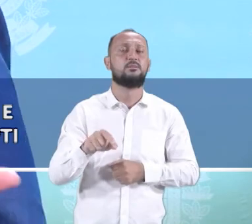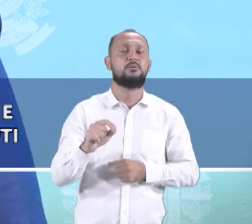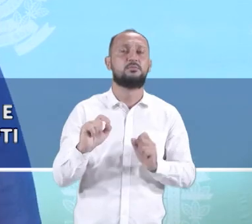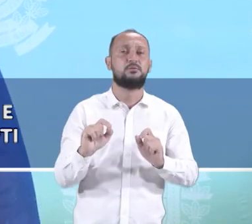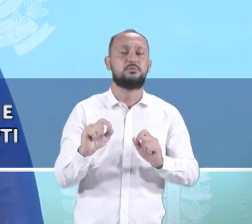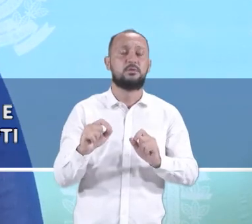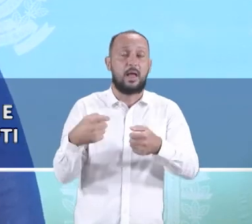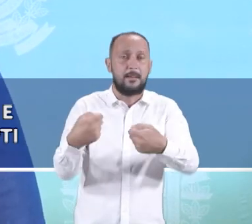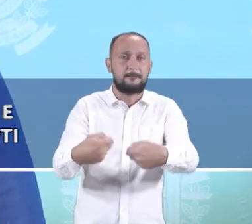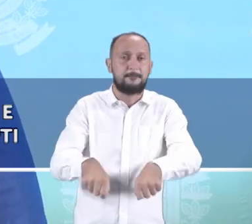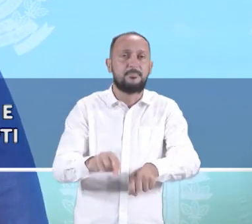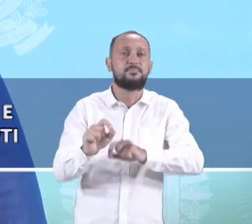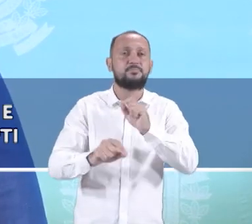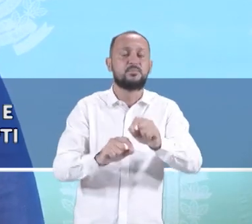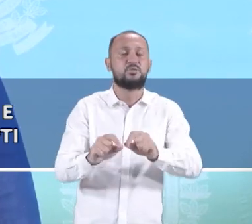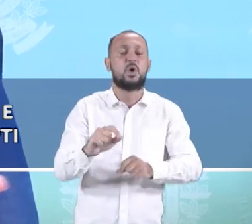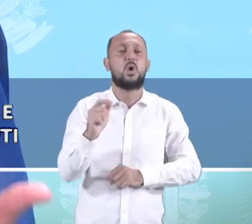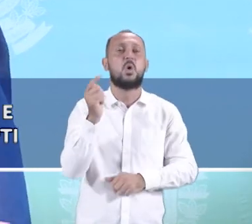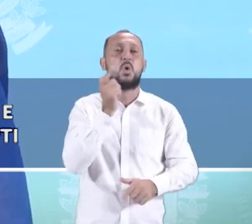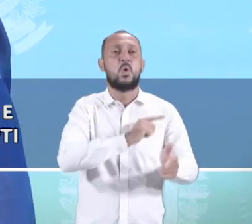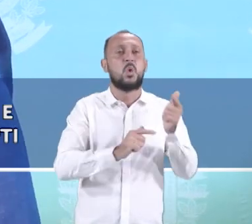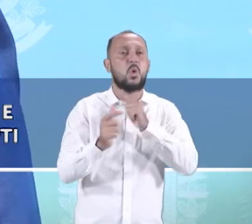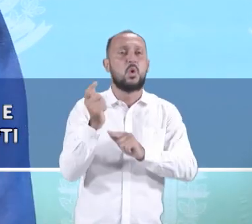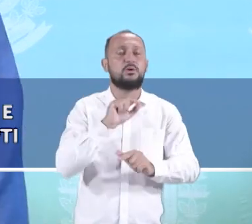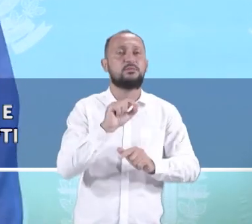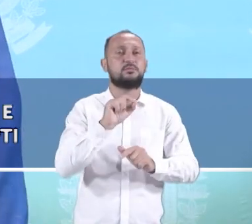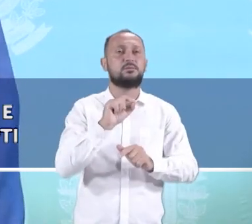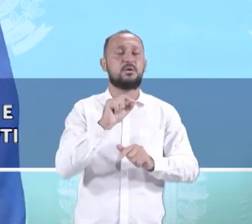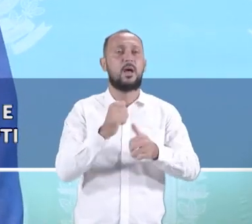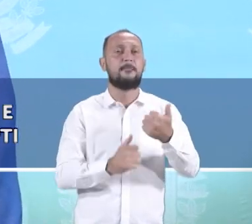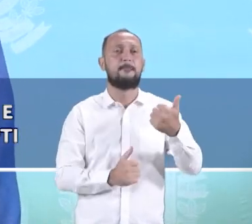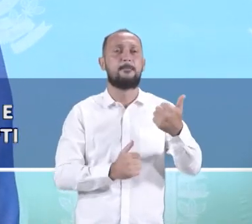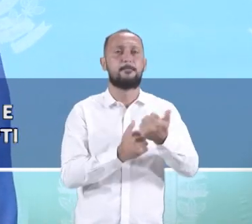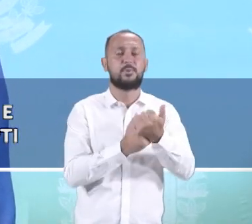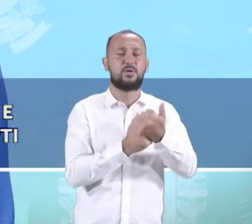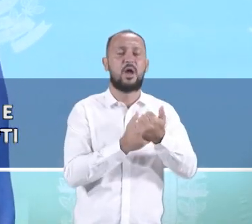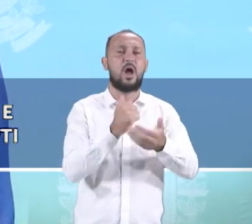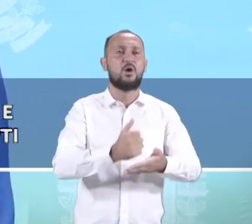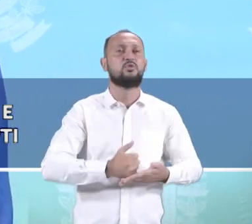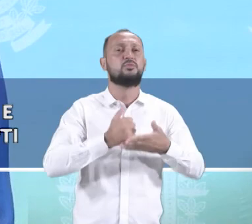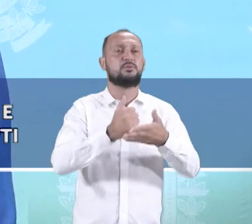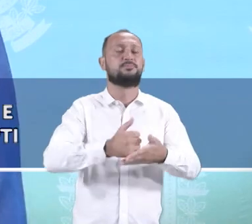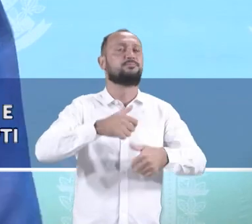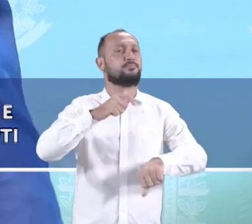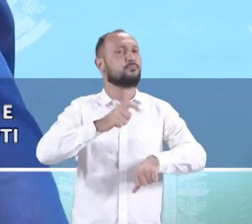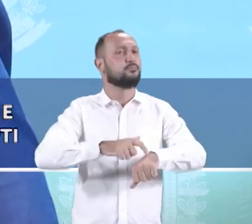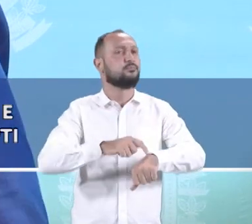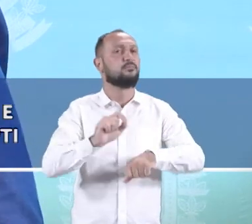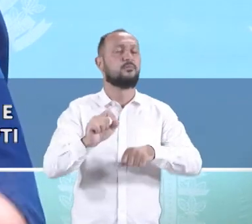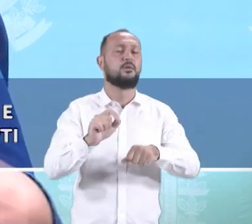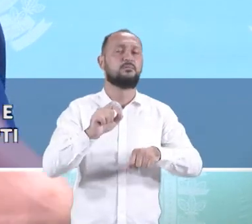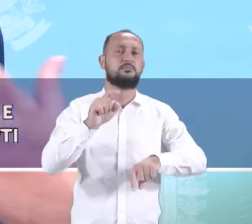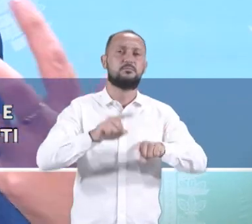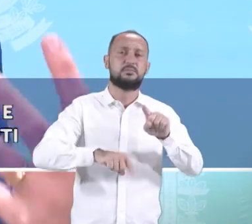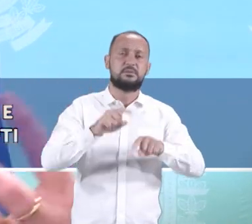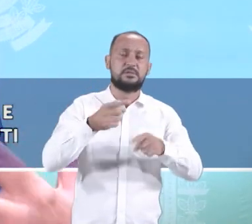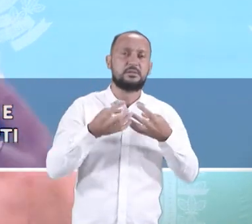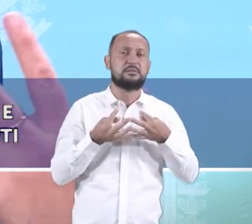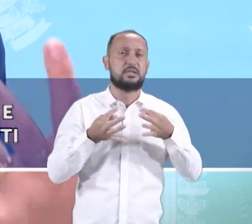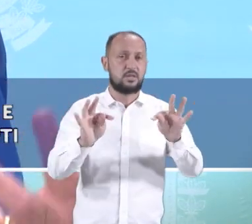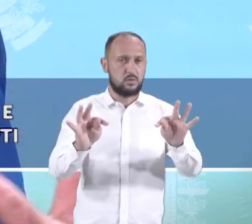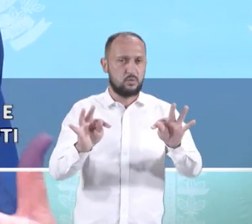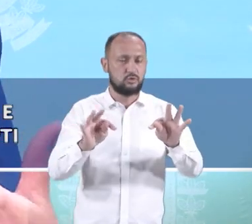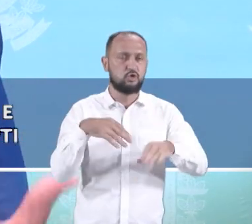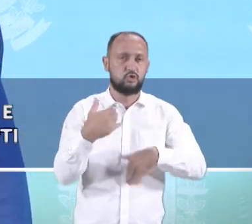que essa demanda que veio, nós conseguiríamos apoiar e ajudar na parte da